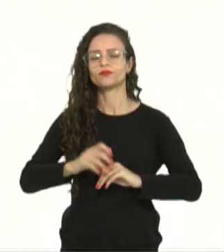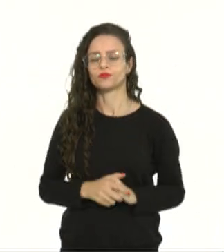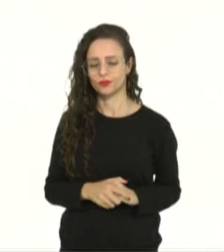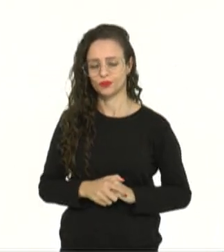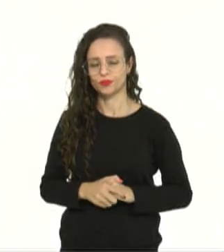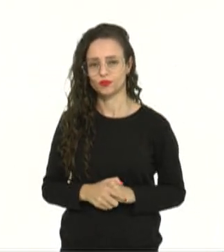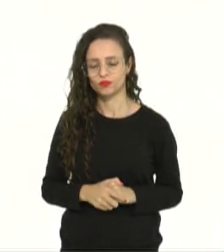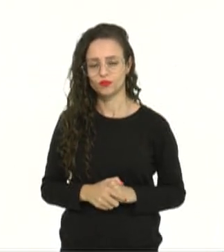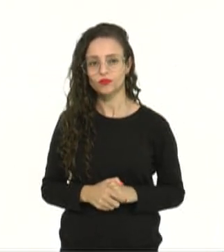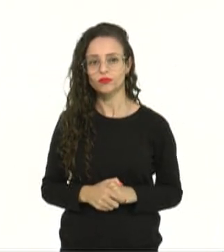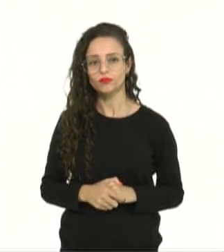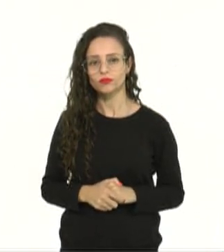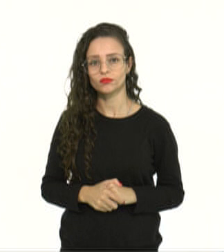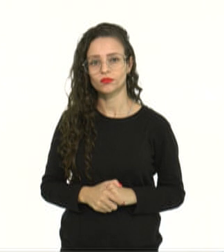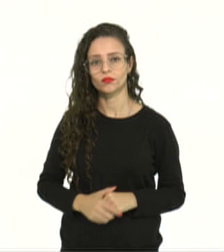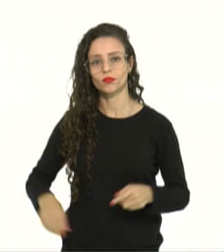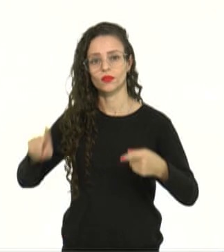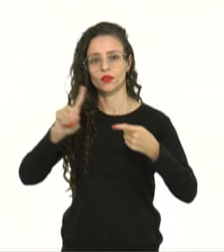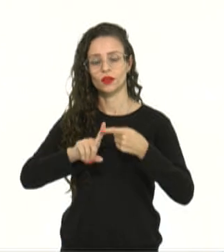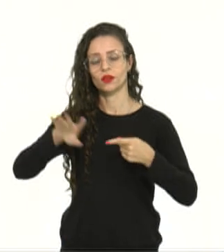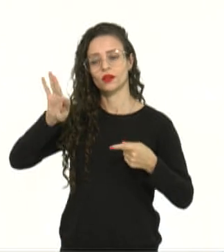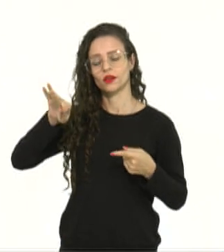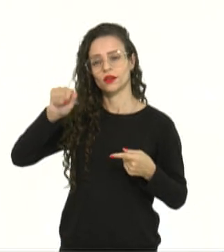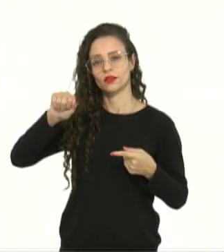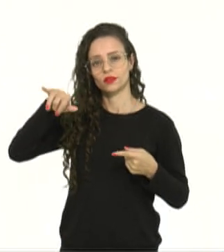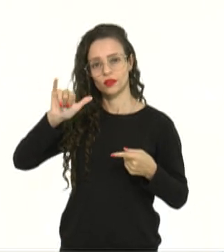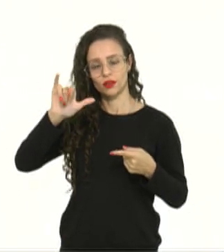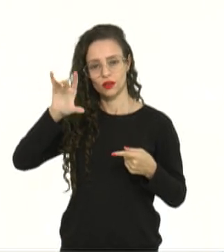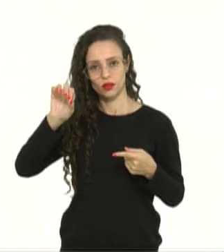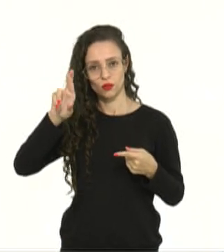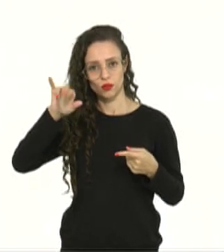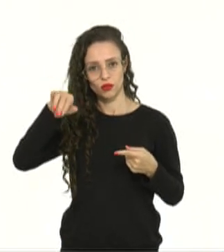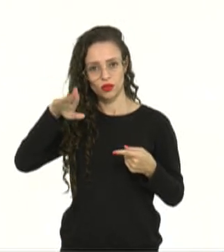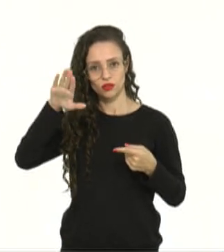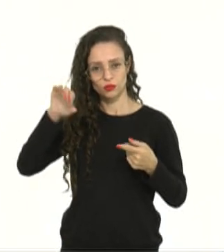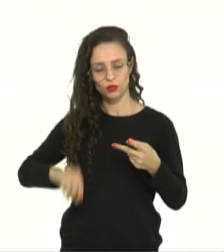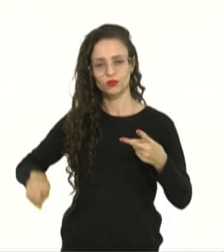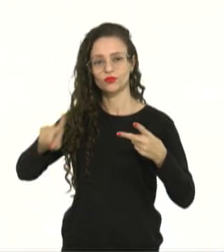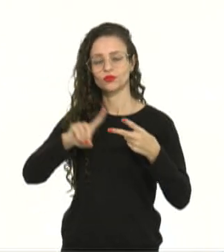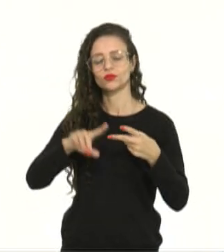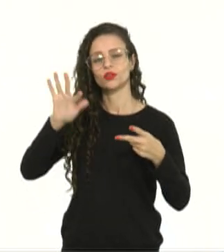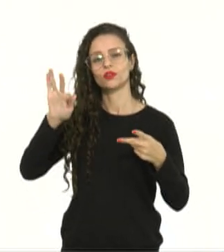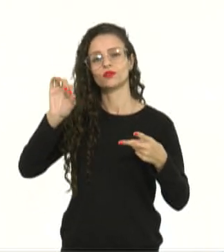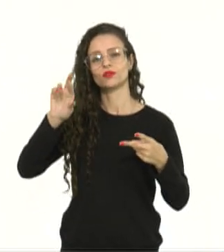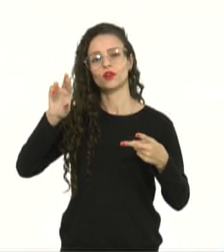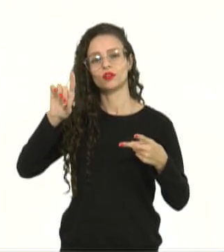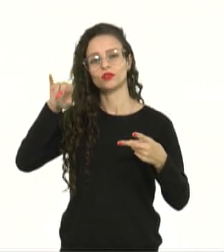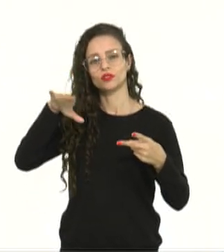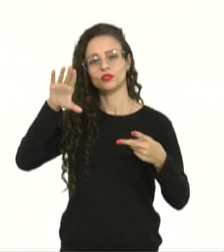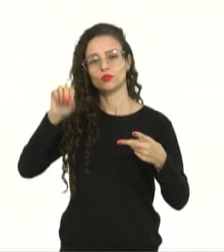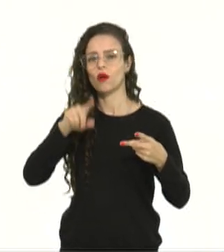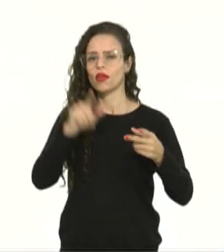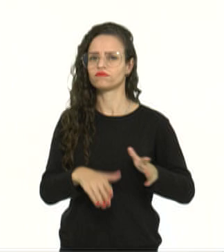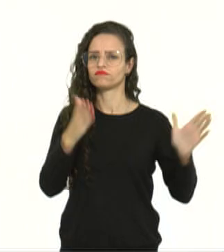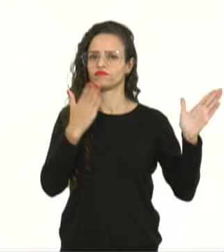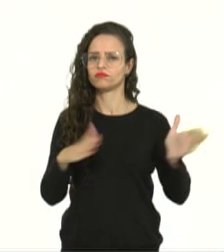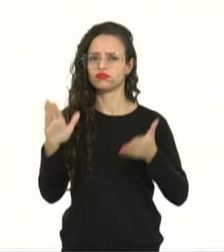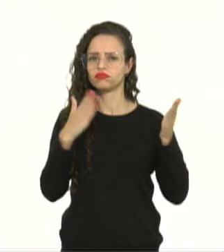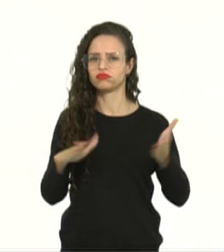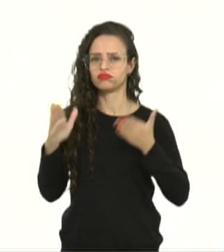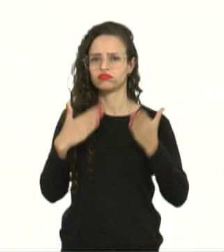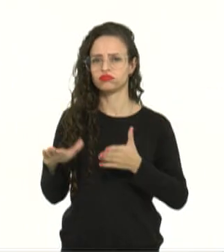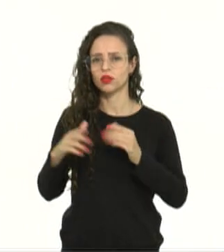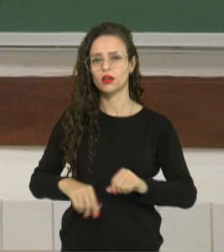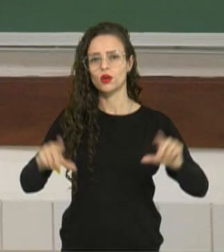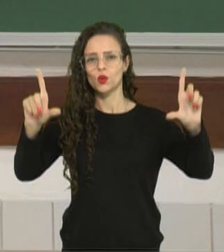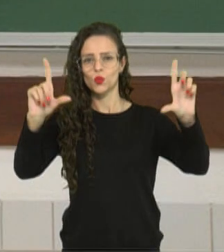racionalizadas. Taylorismo e Fordismo, organização da produção para aumentar produtividade, produzir em massa e reduzir